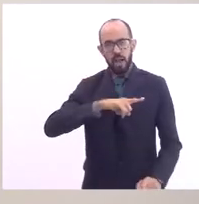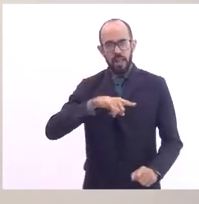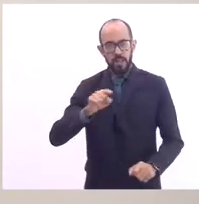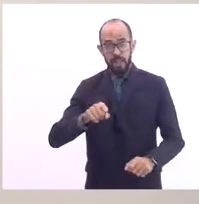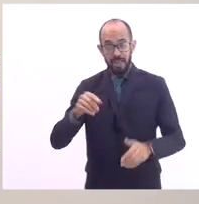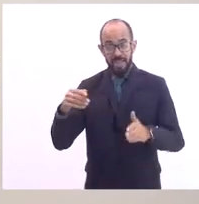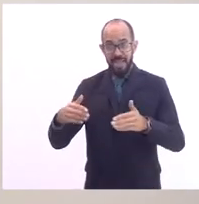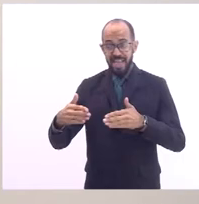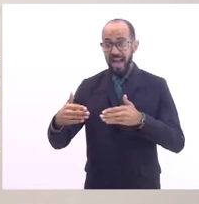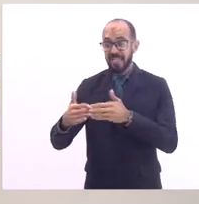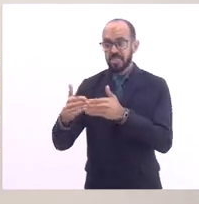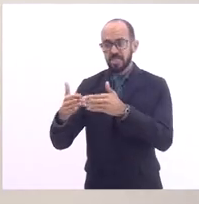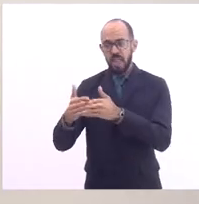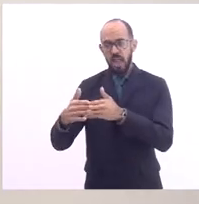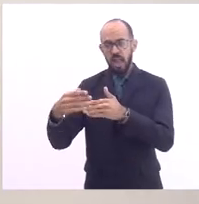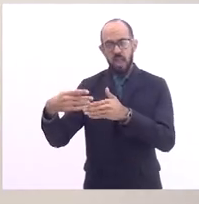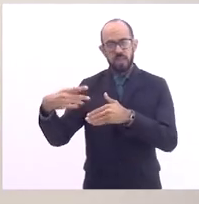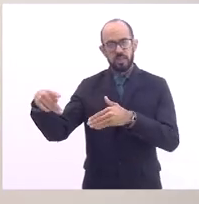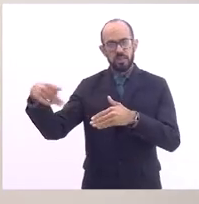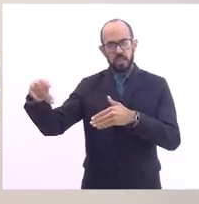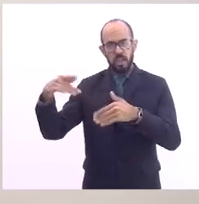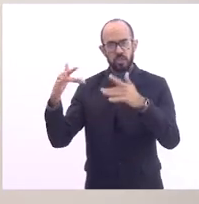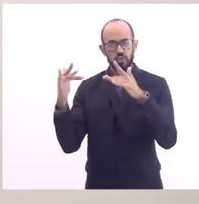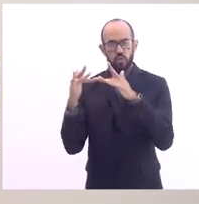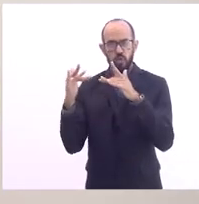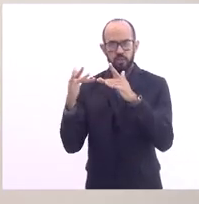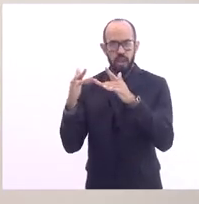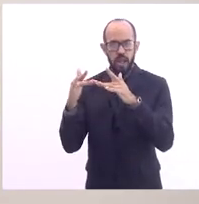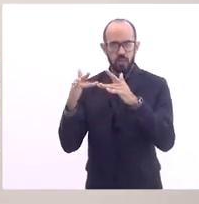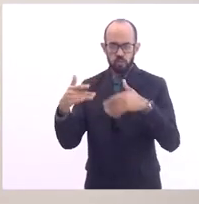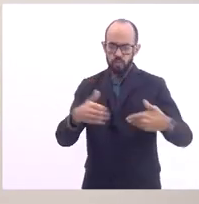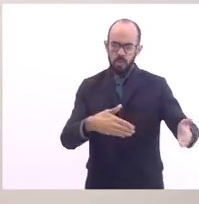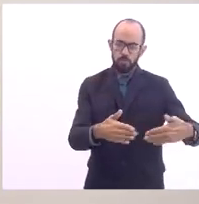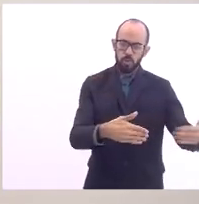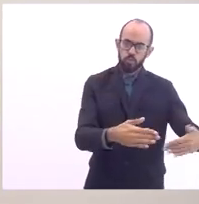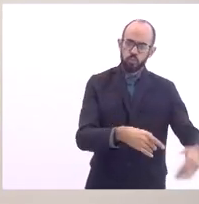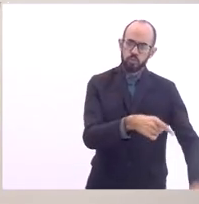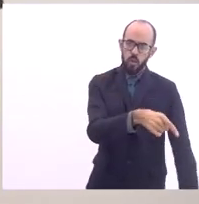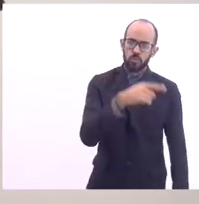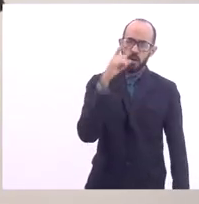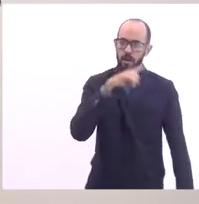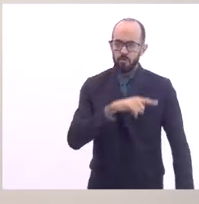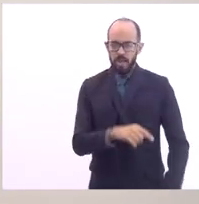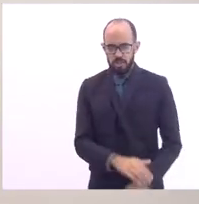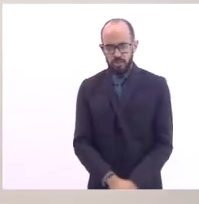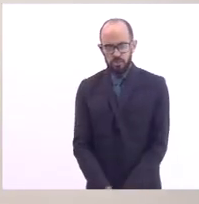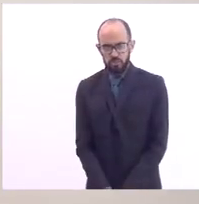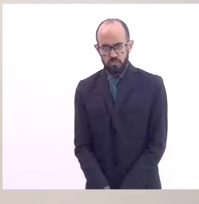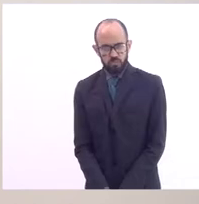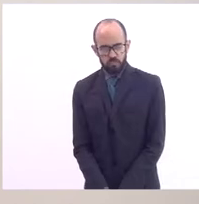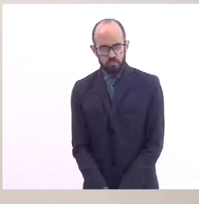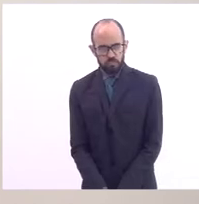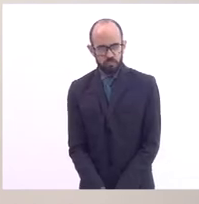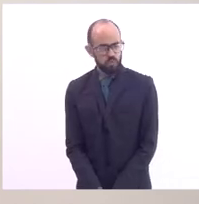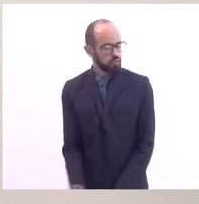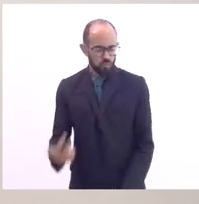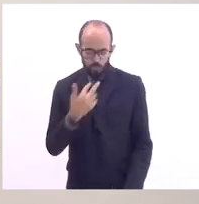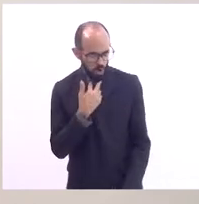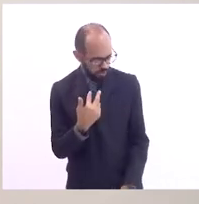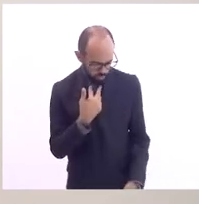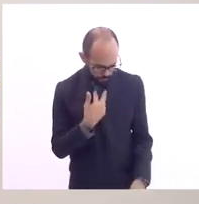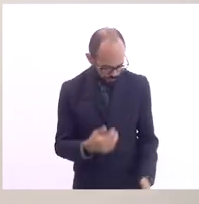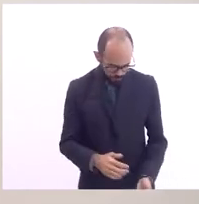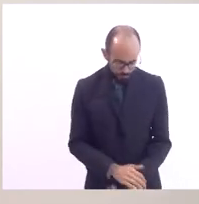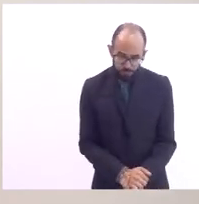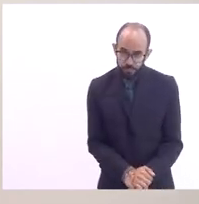eles, entendeu? E a operação, entre eles e execução, a ponta. Isso não existe.